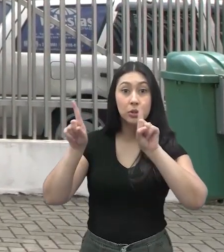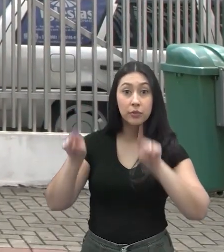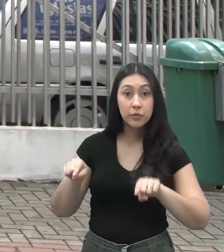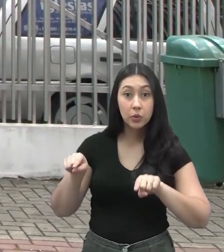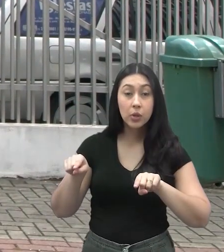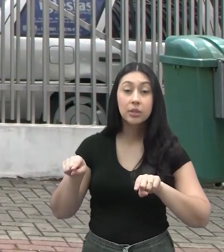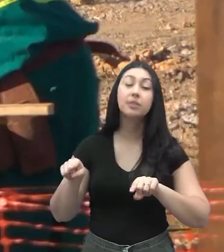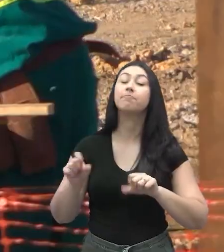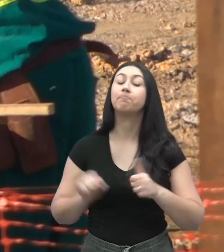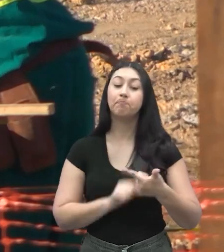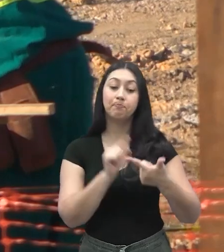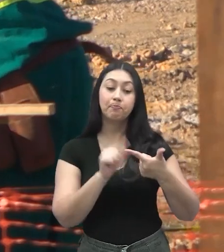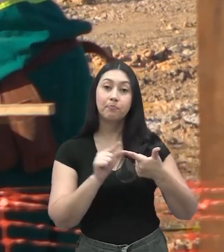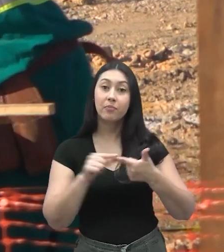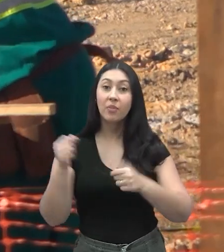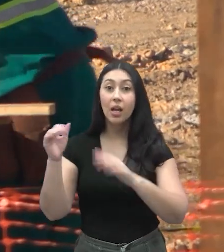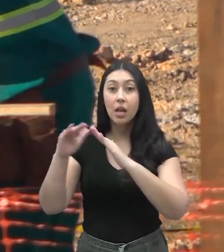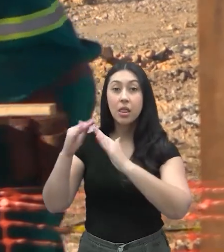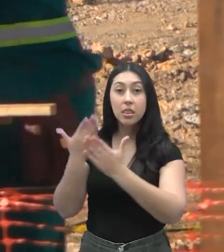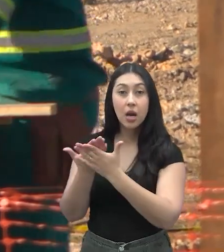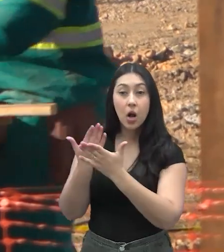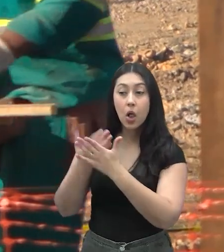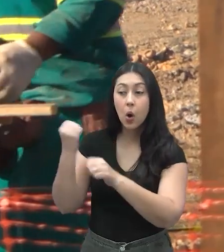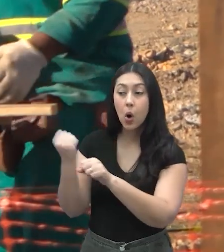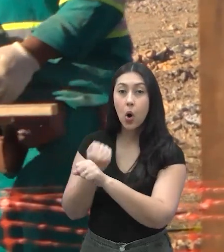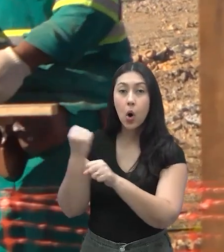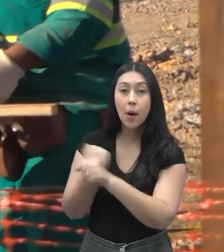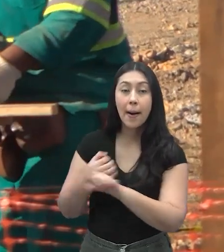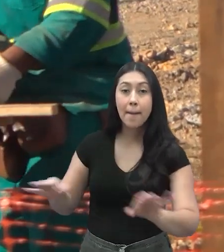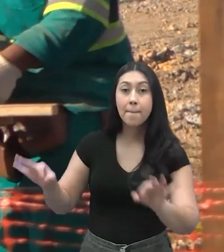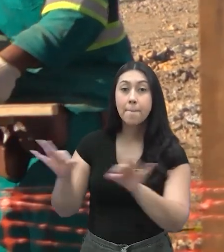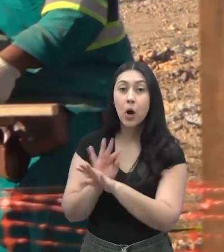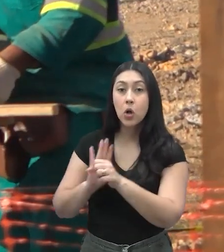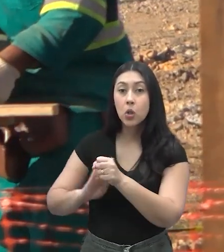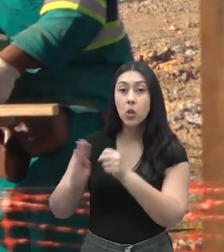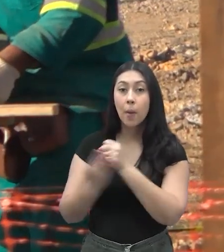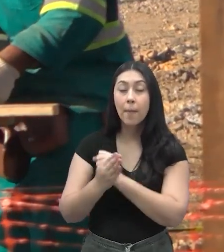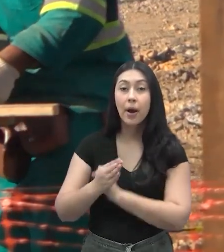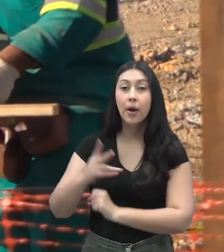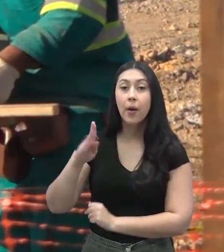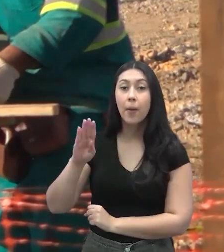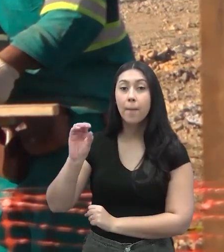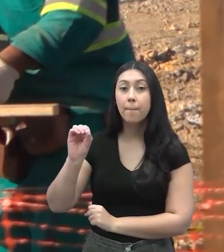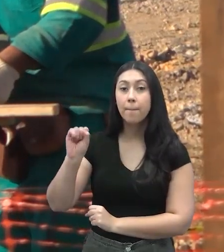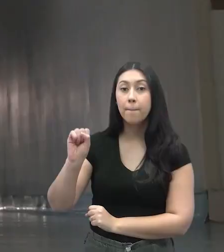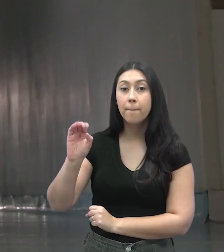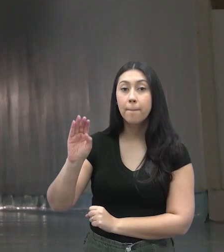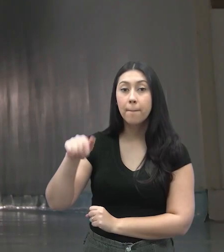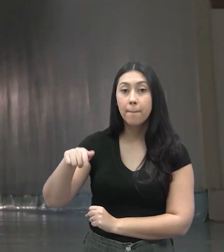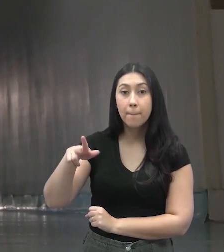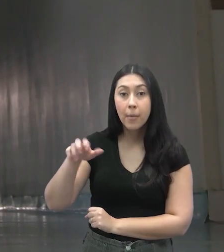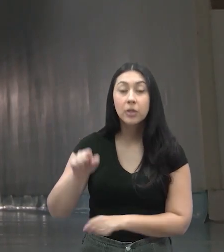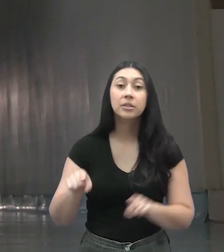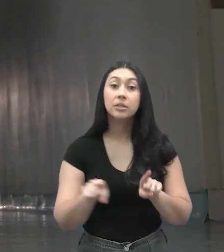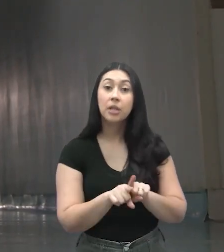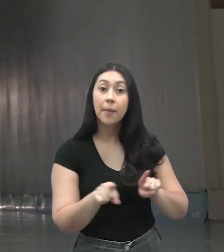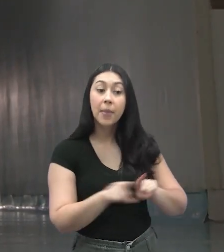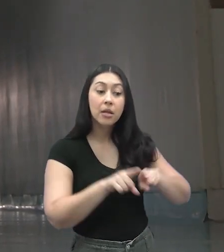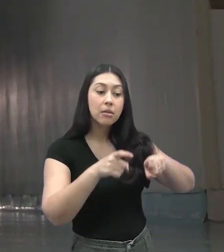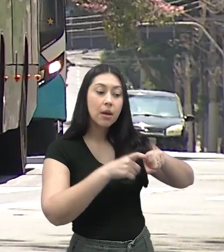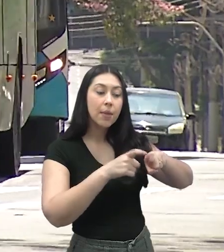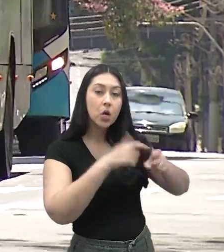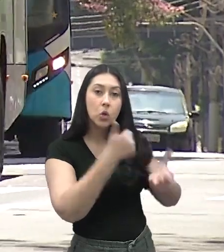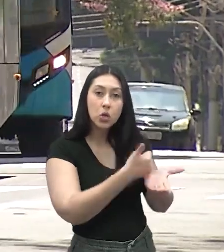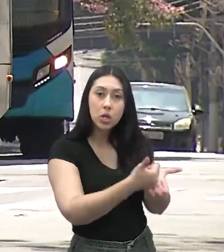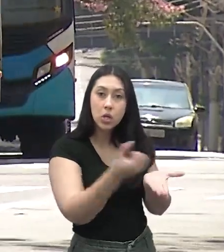Servidores Municipais, conclusão de obra em escolas nos bairros Bosque dos Ipês e Parque Industrial, contratação de